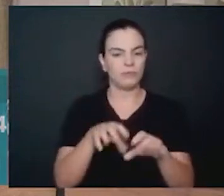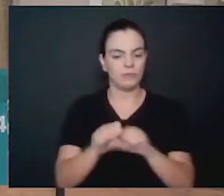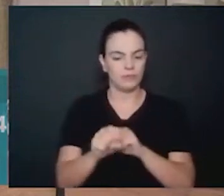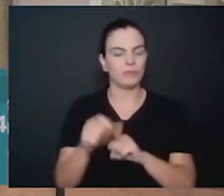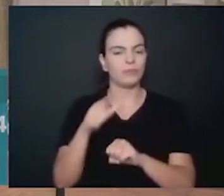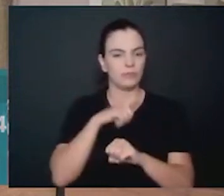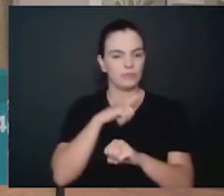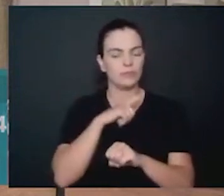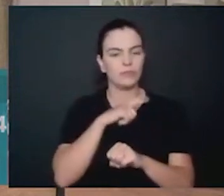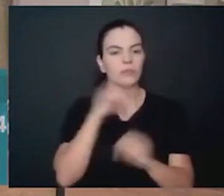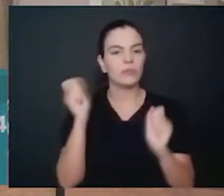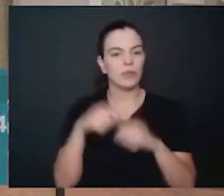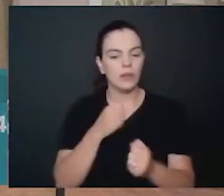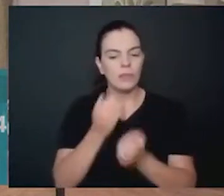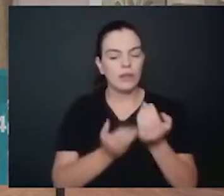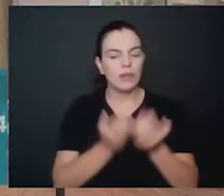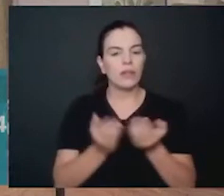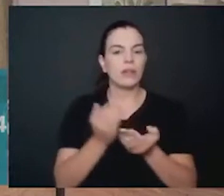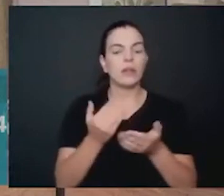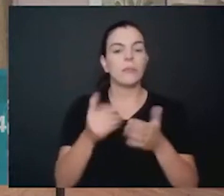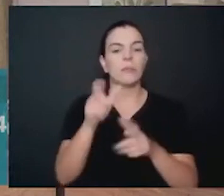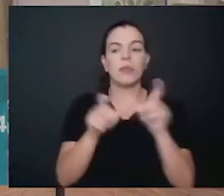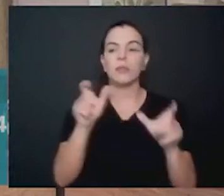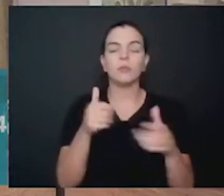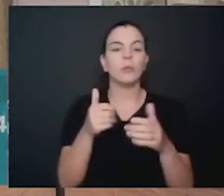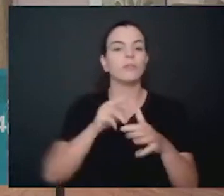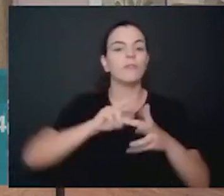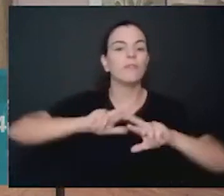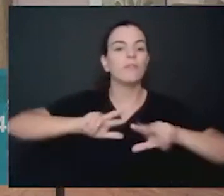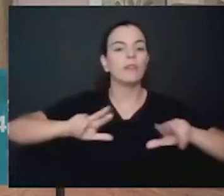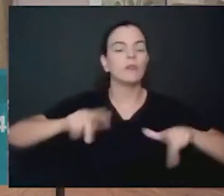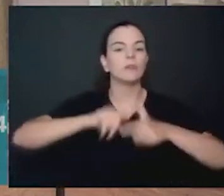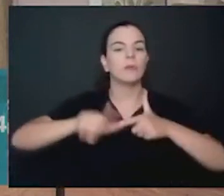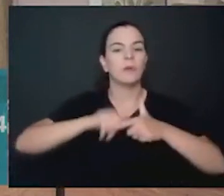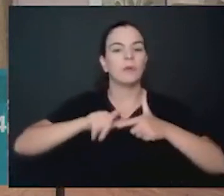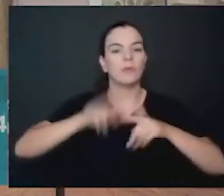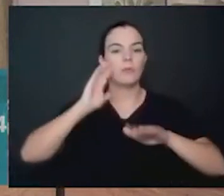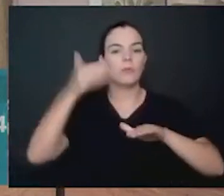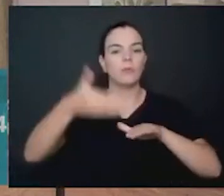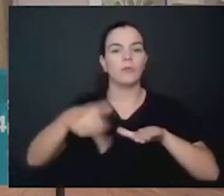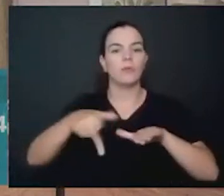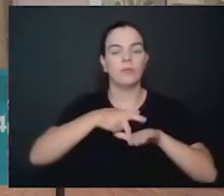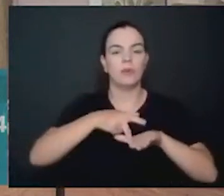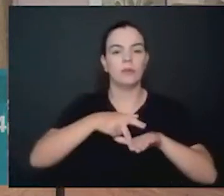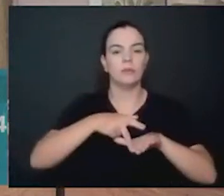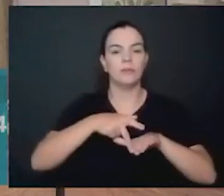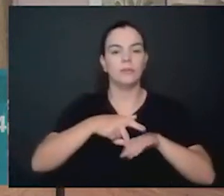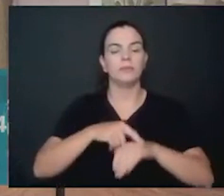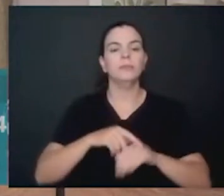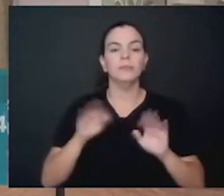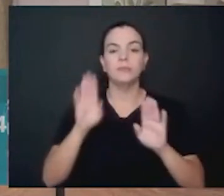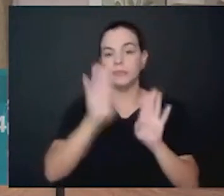atender pacientes com diversas patologias dentre as quais se destaca o tratamento direcionado a pacientes